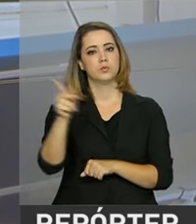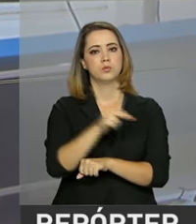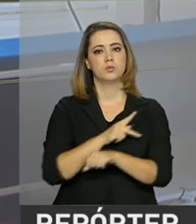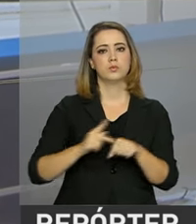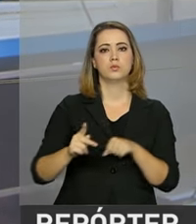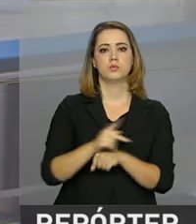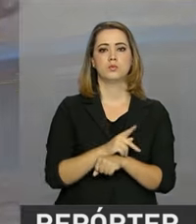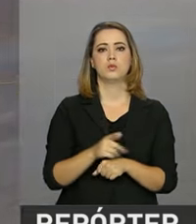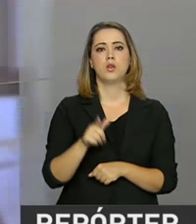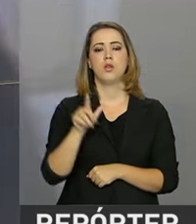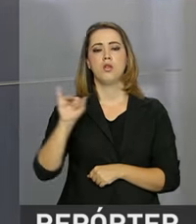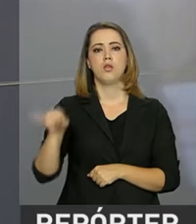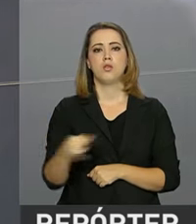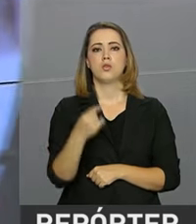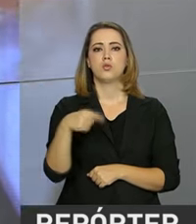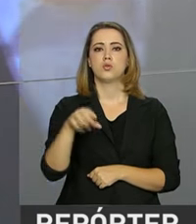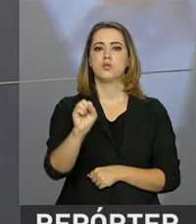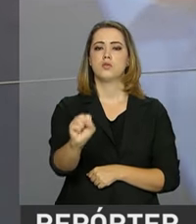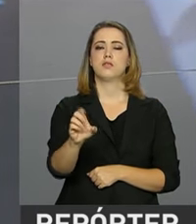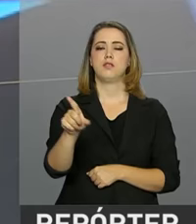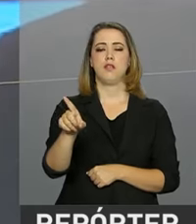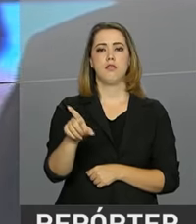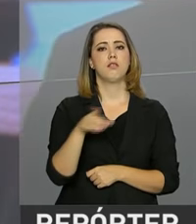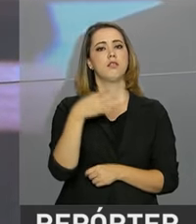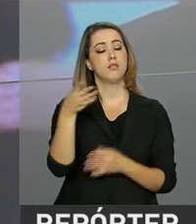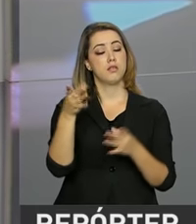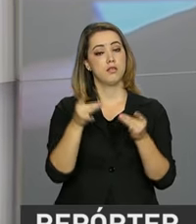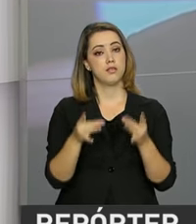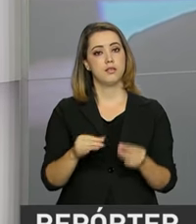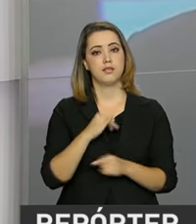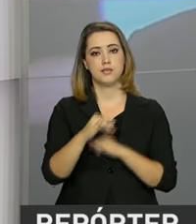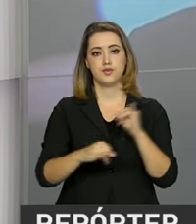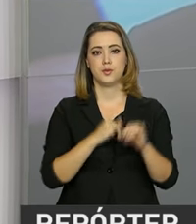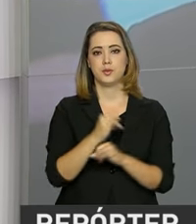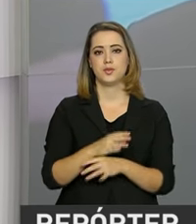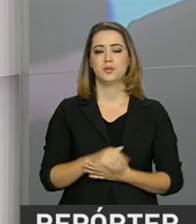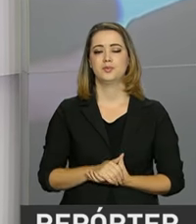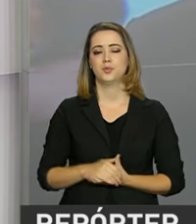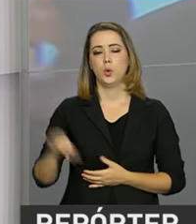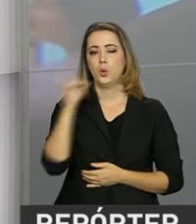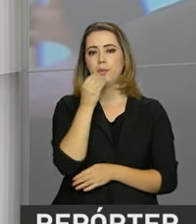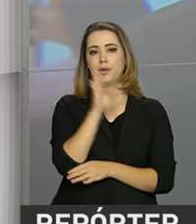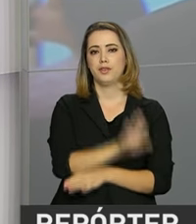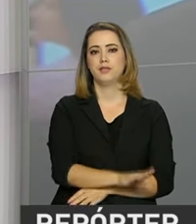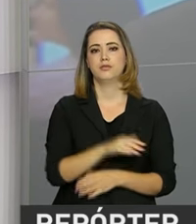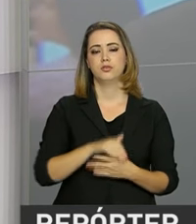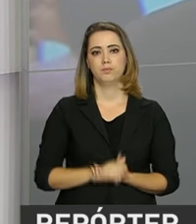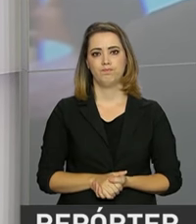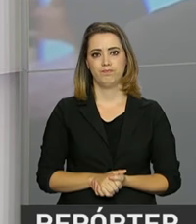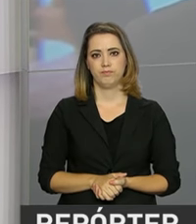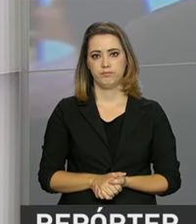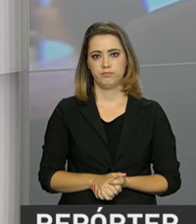país. O repórter José Luiz Filho, ao vivo de São Paulo, tem os detalhes para a gente. Olá, José Luiz, boa tarde para você.